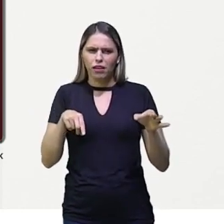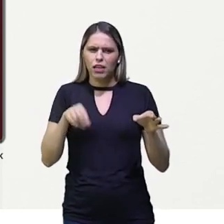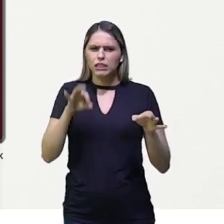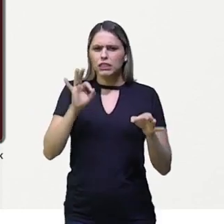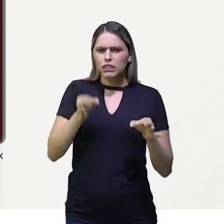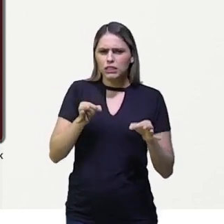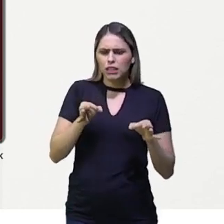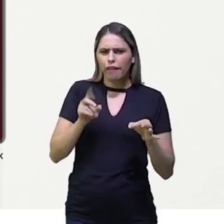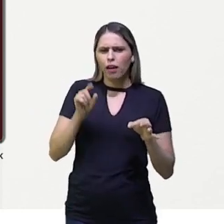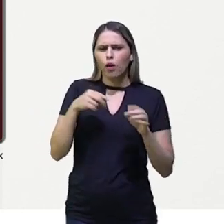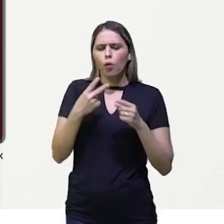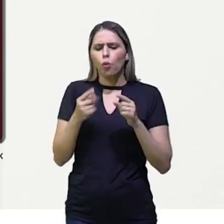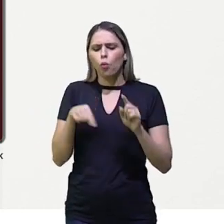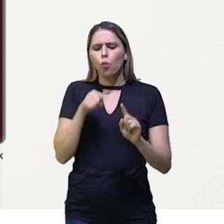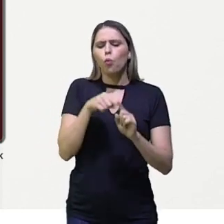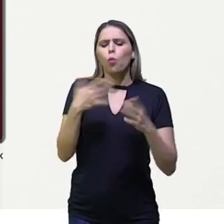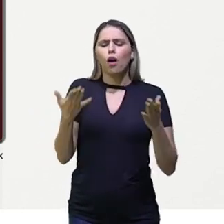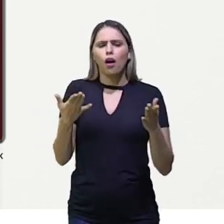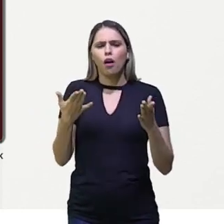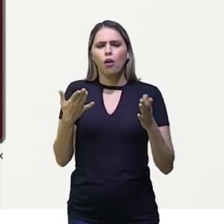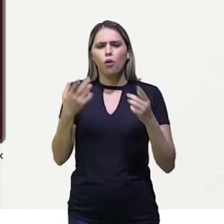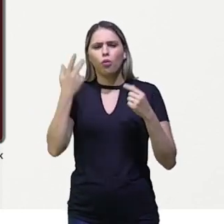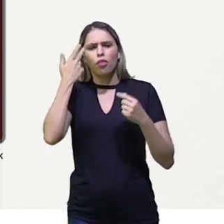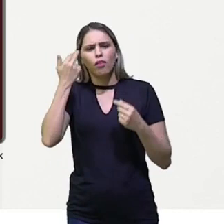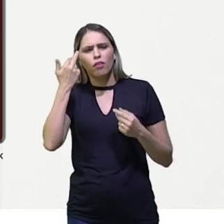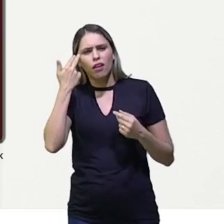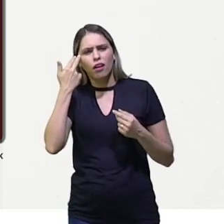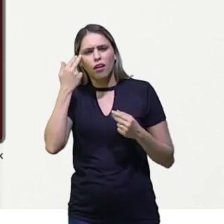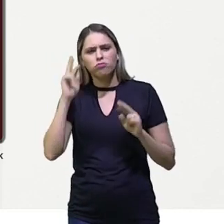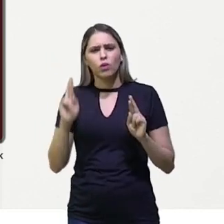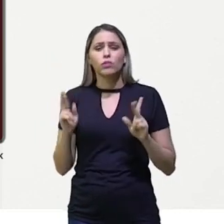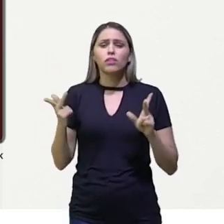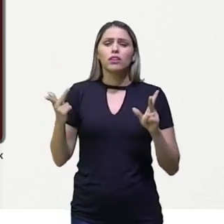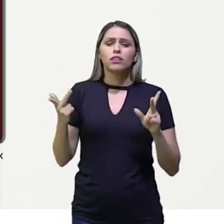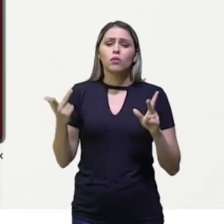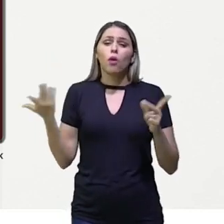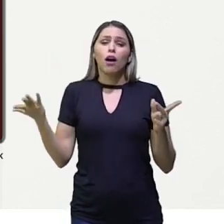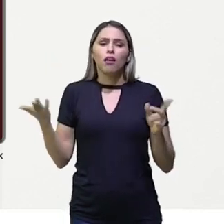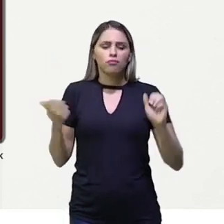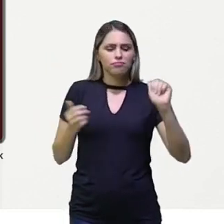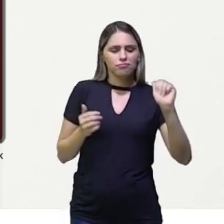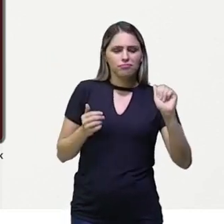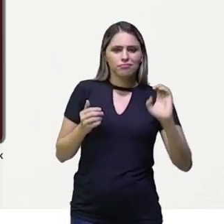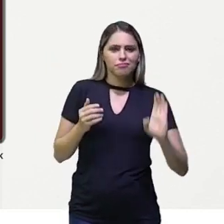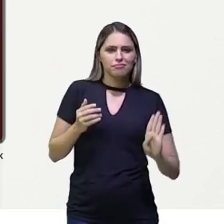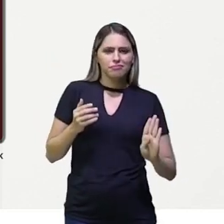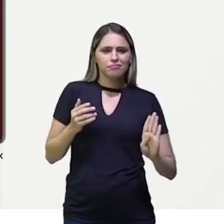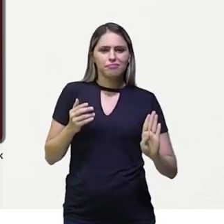correta. Letra A ou letra B? Você vai ler, você vai